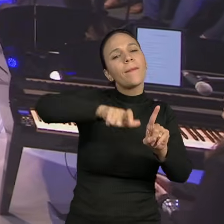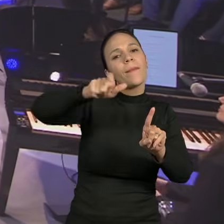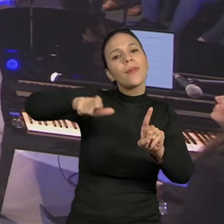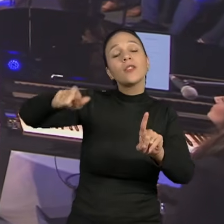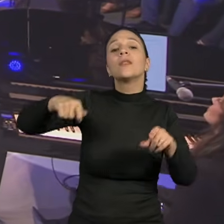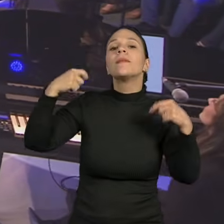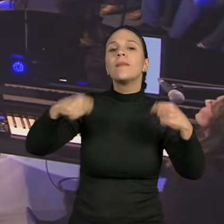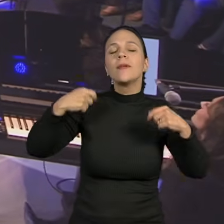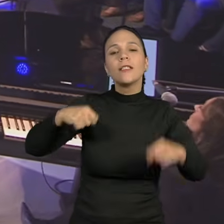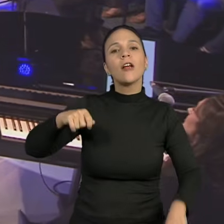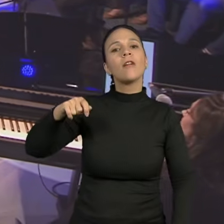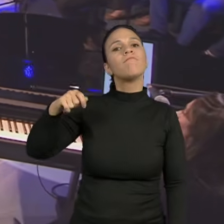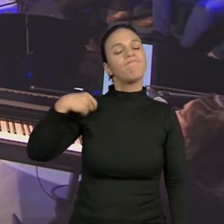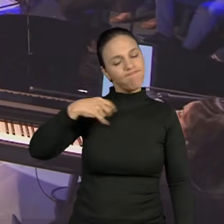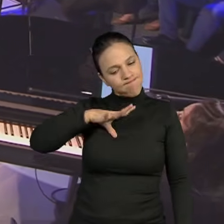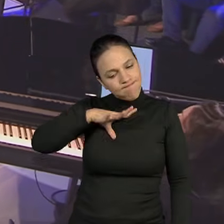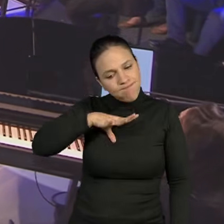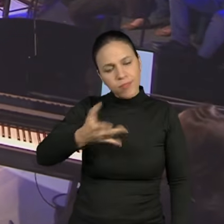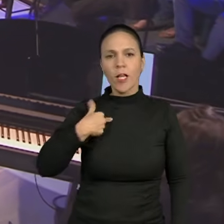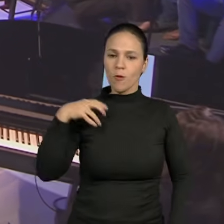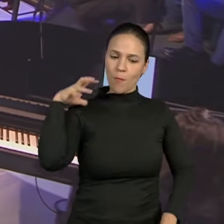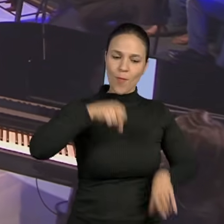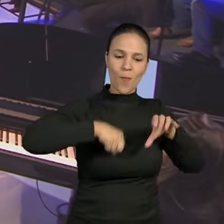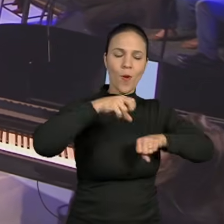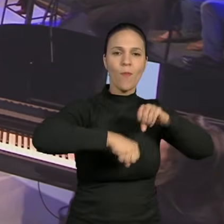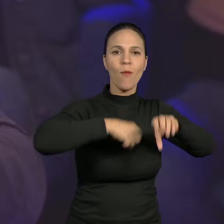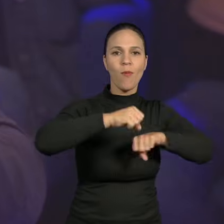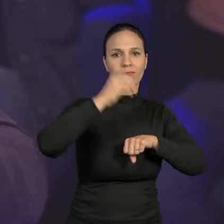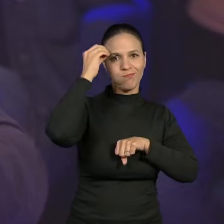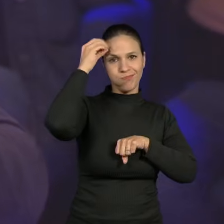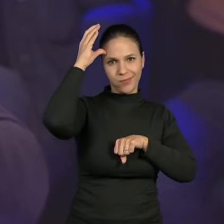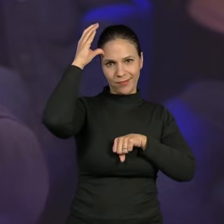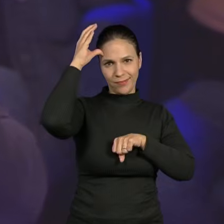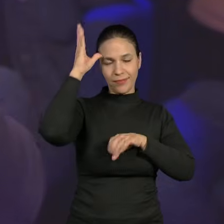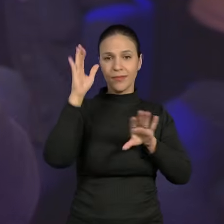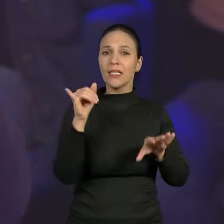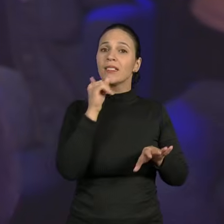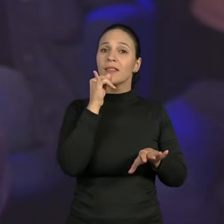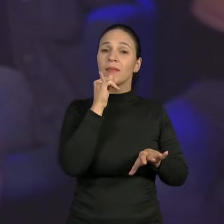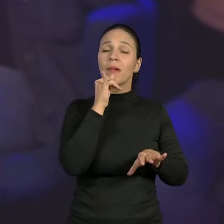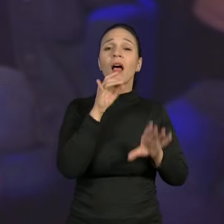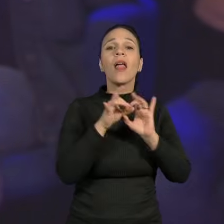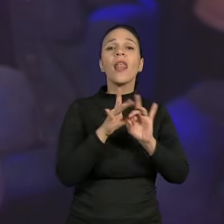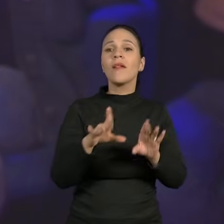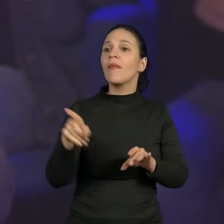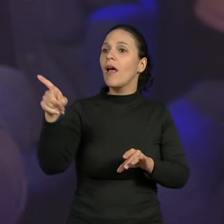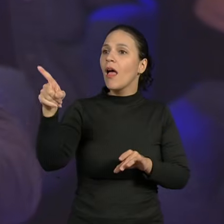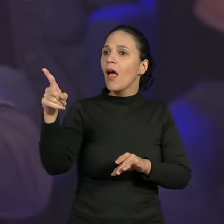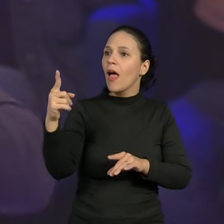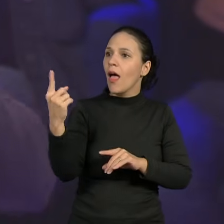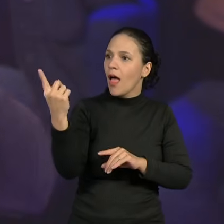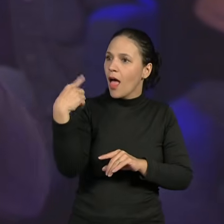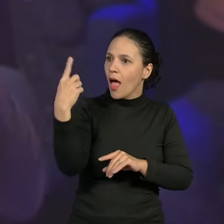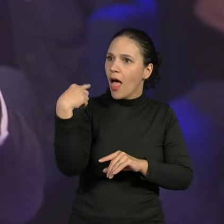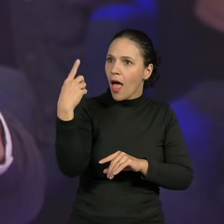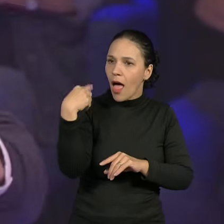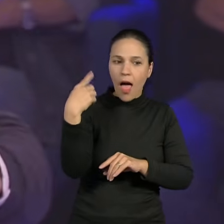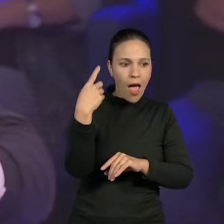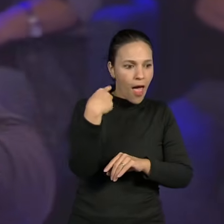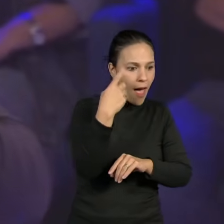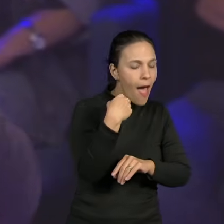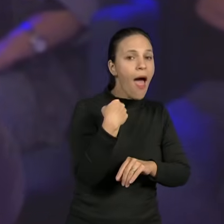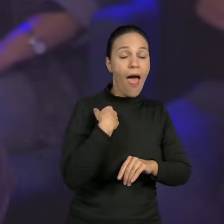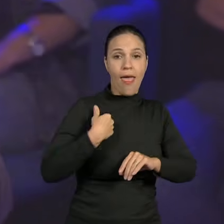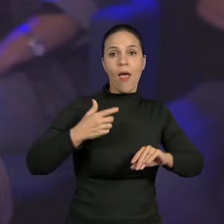precisavam ousar saber por você mesmo. Não autorize que outras pessoas te conduzam. Há um tempo das infâncias